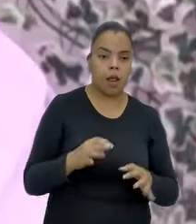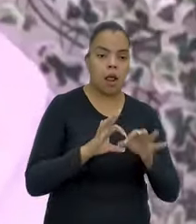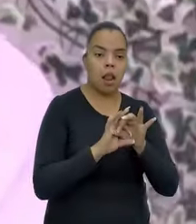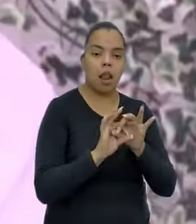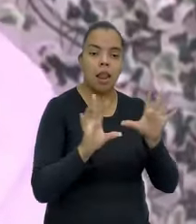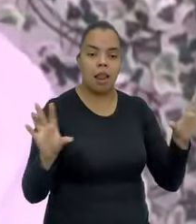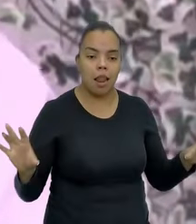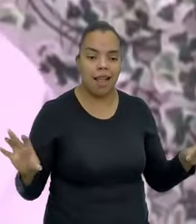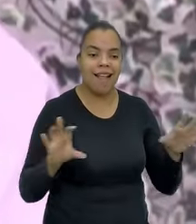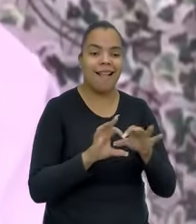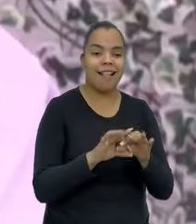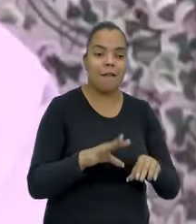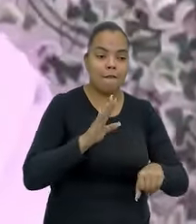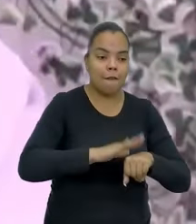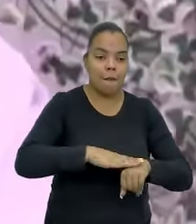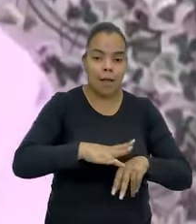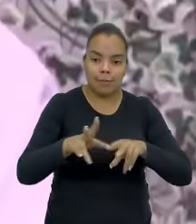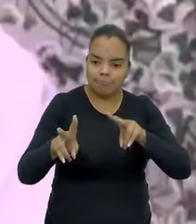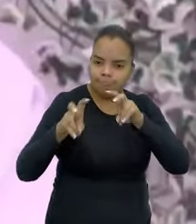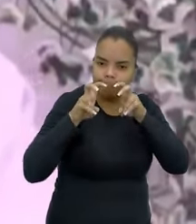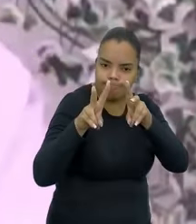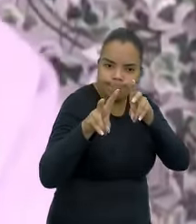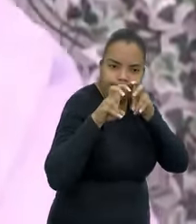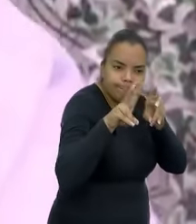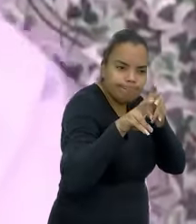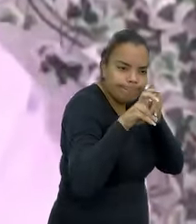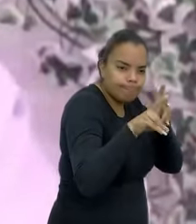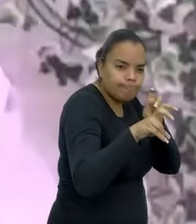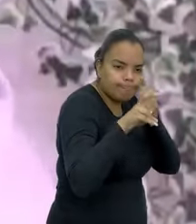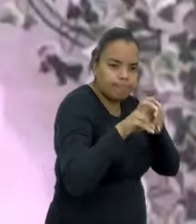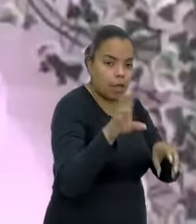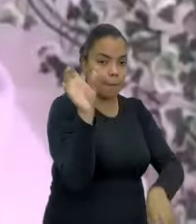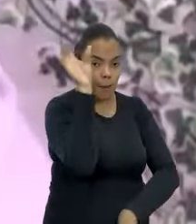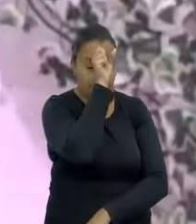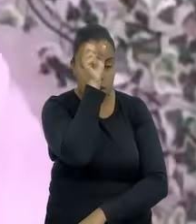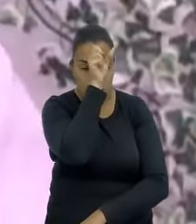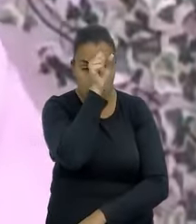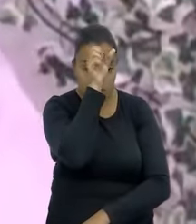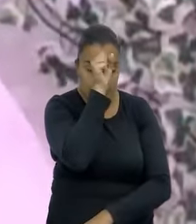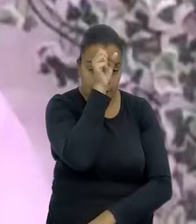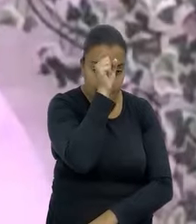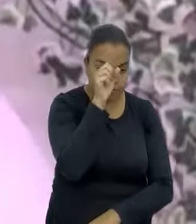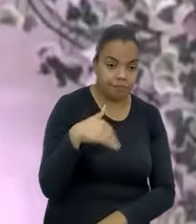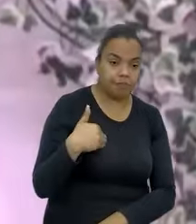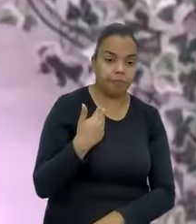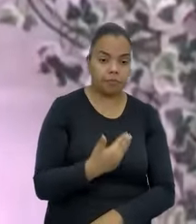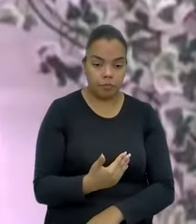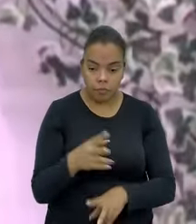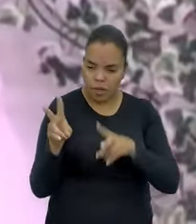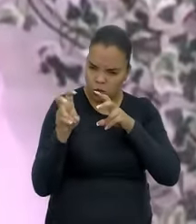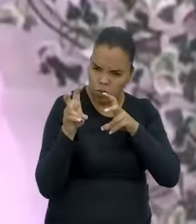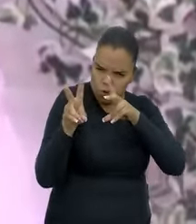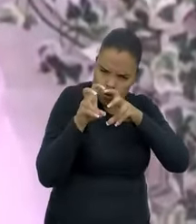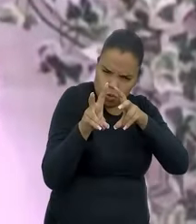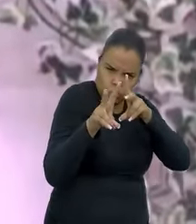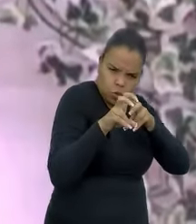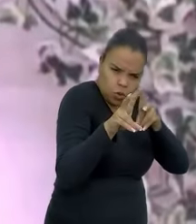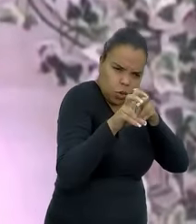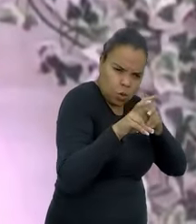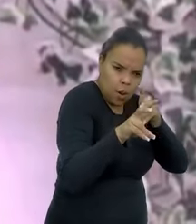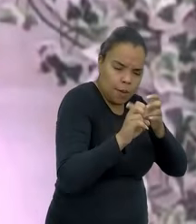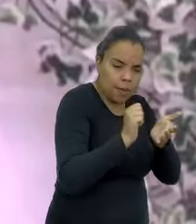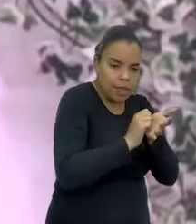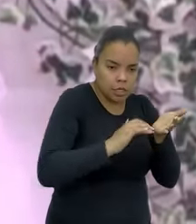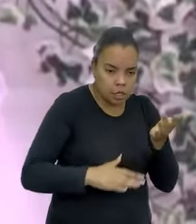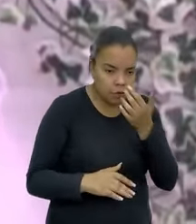estudantes ficaram mais tempo concentrados né vamos dizer assim então eles ficaram ficavam mais tempo concentrados em